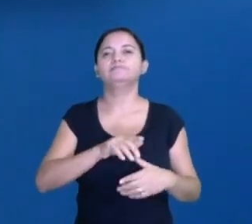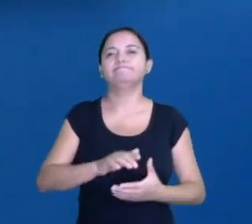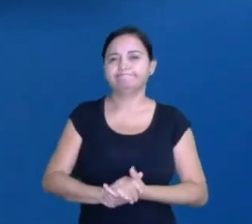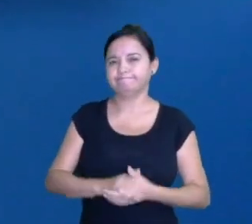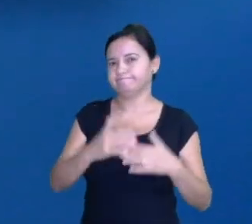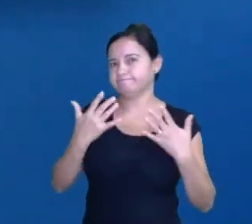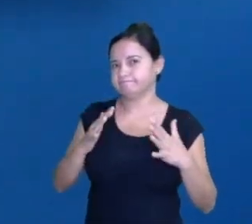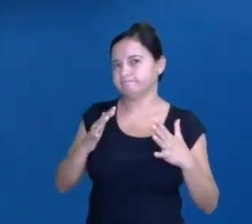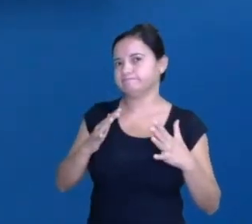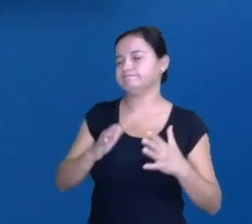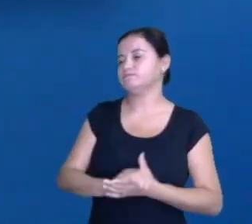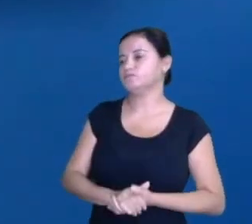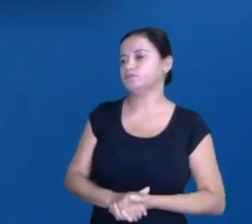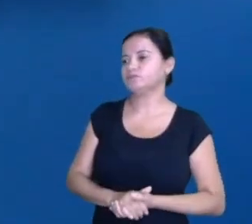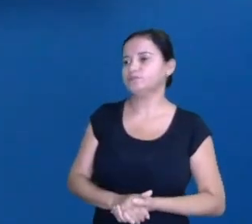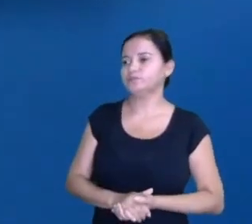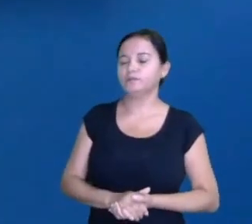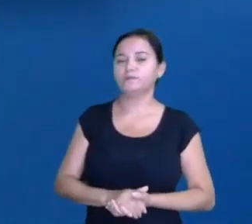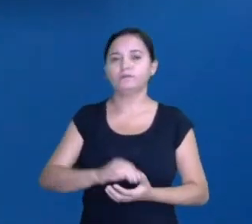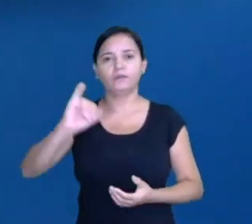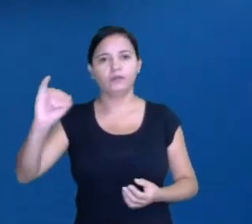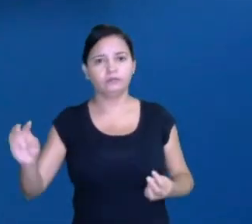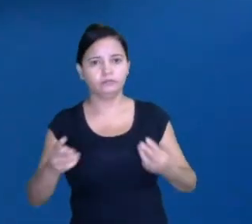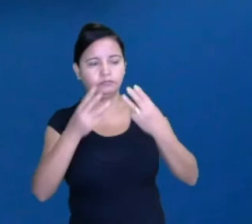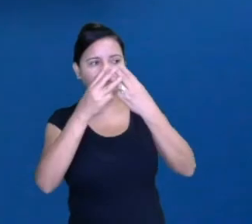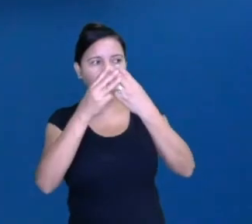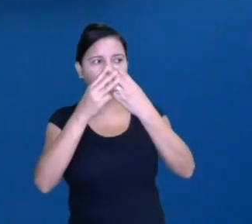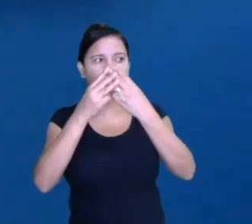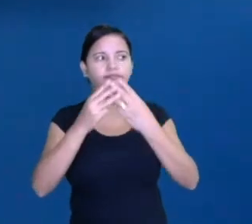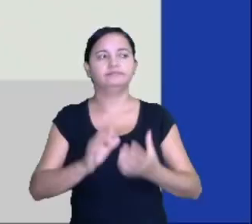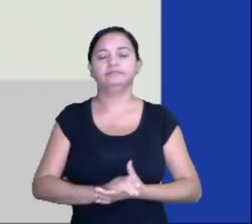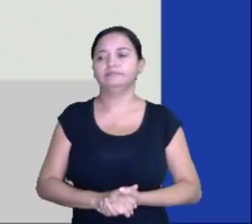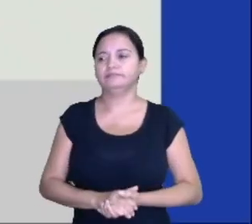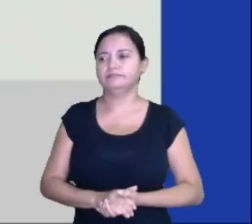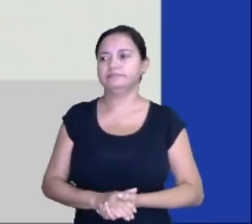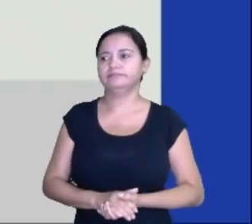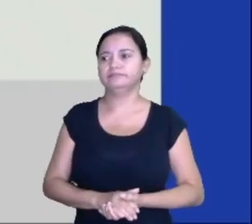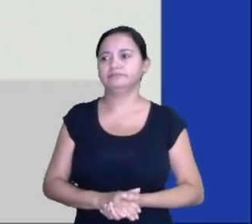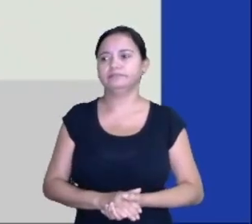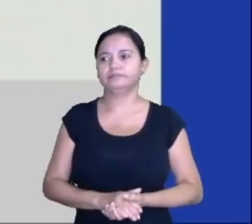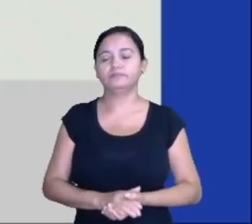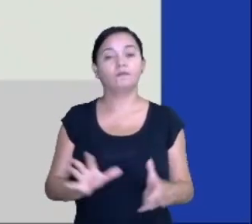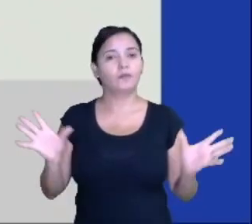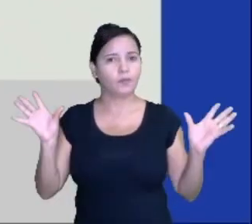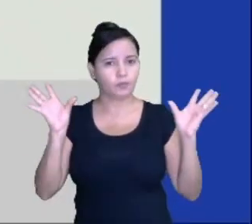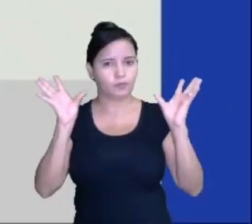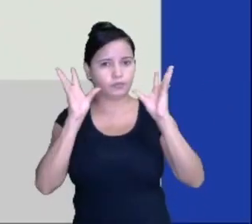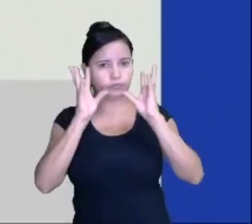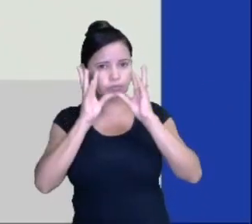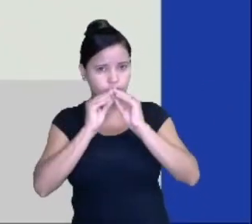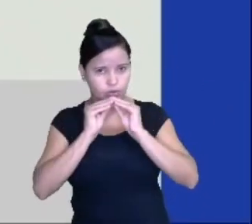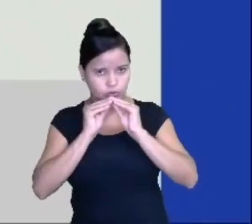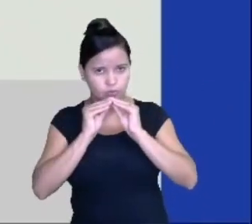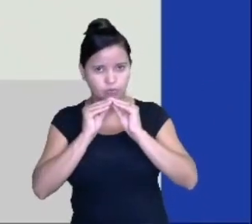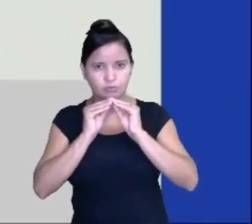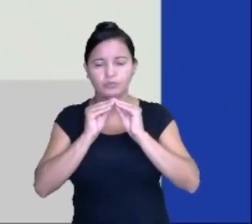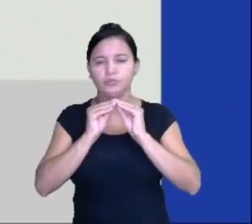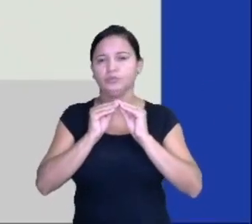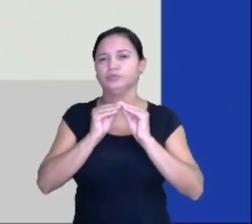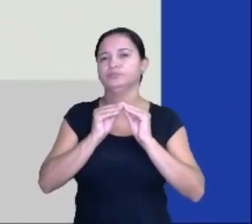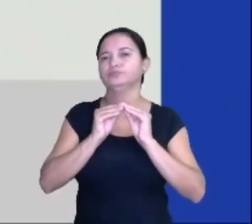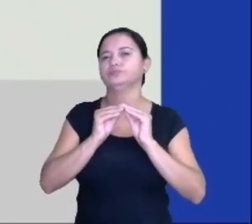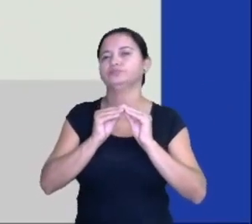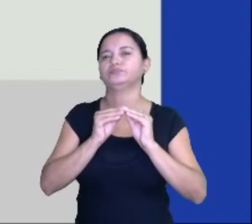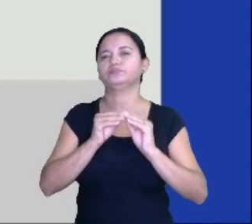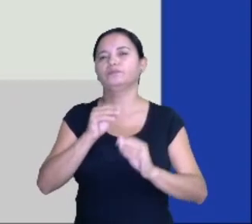tremendo. Produção, por favor, nosso próximo slide. E aí aqui um pequeno resumo. Então a gente só vou